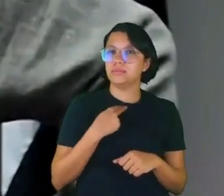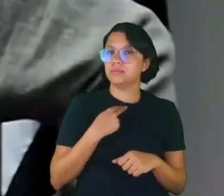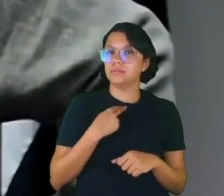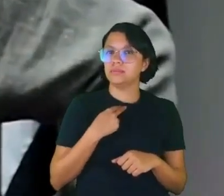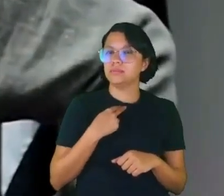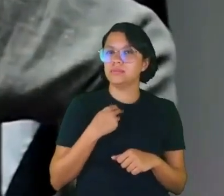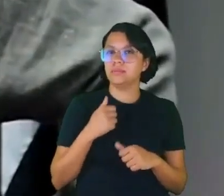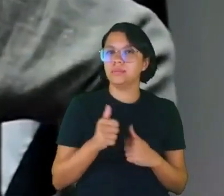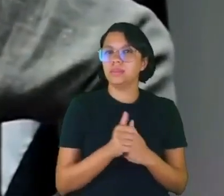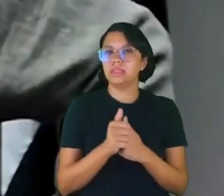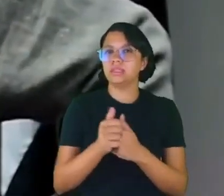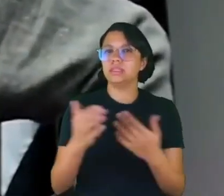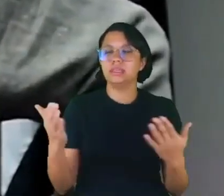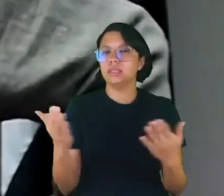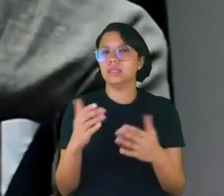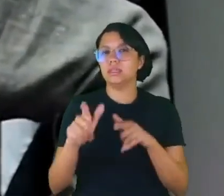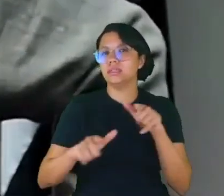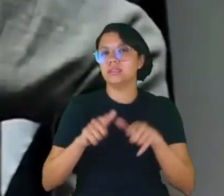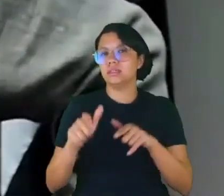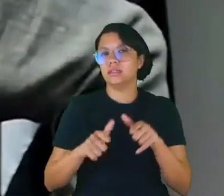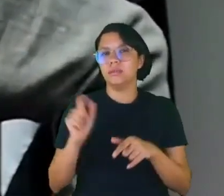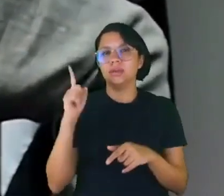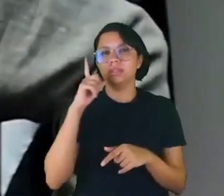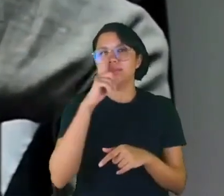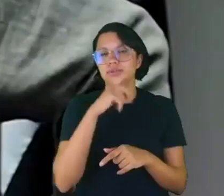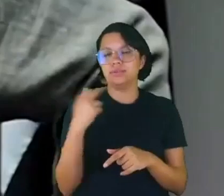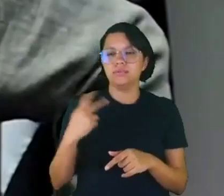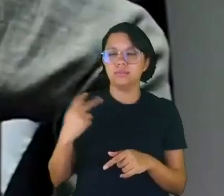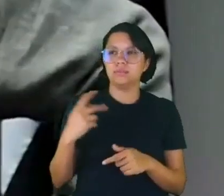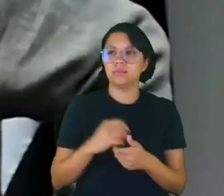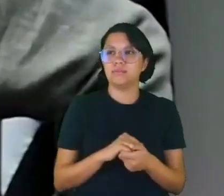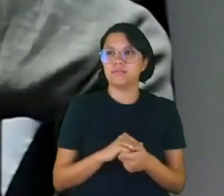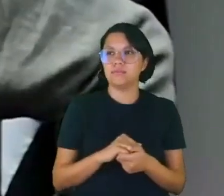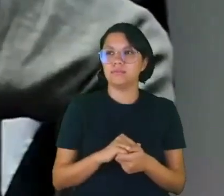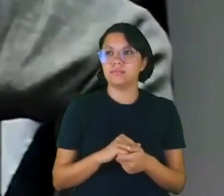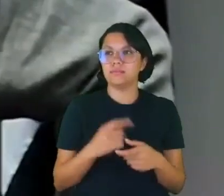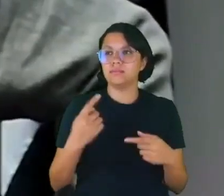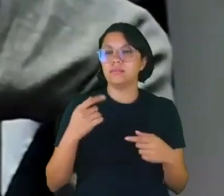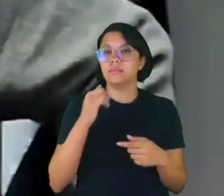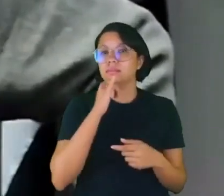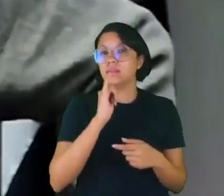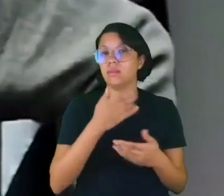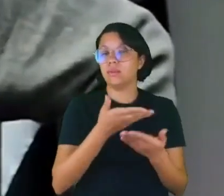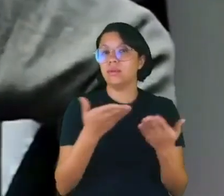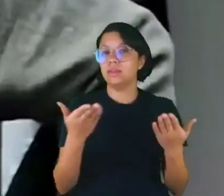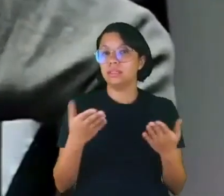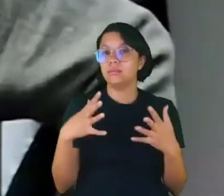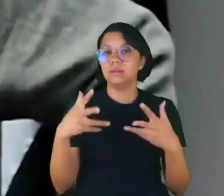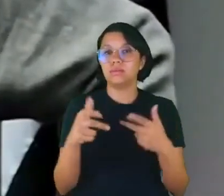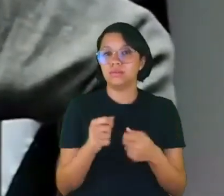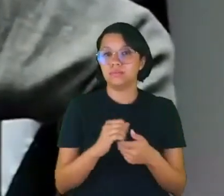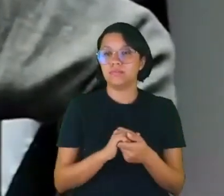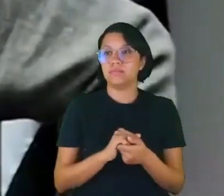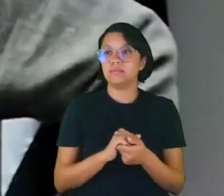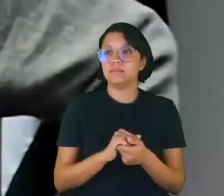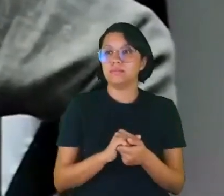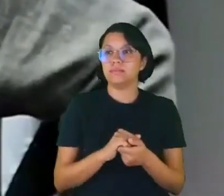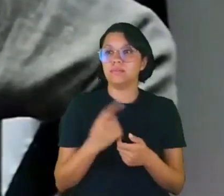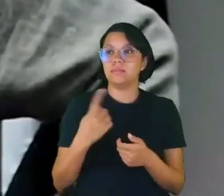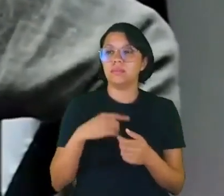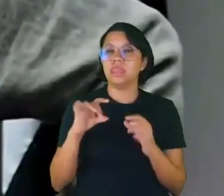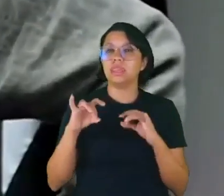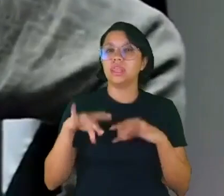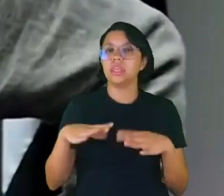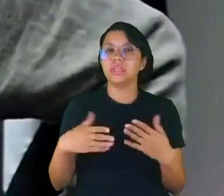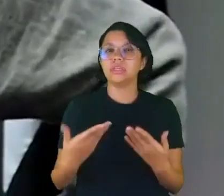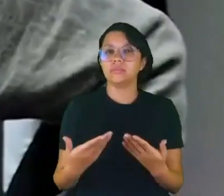seguir essa tarefa, né? Tava difícil para nós. E eu vou dar o exemplo já para todos, né? Nós